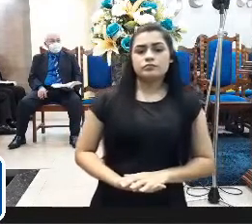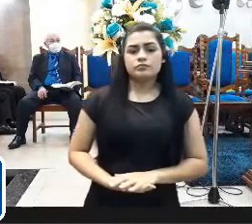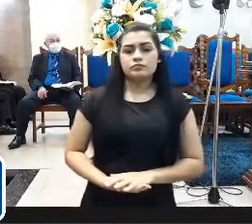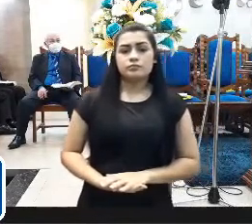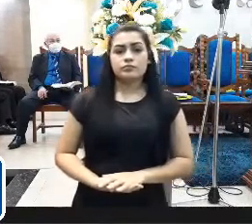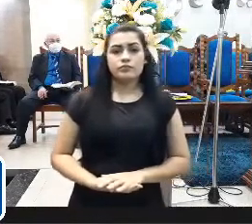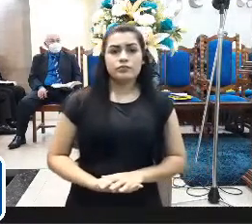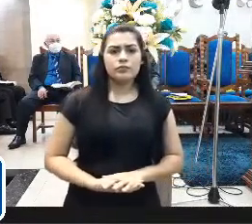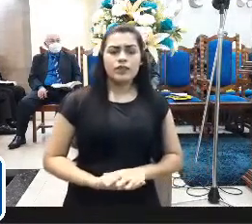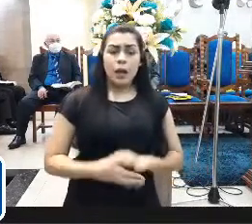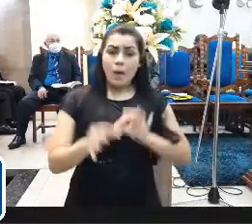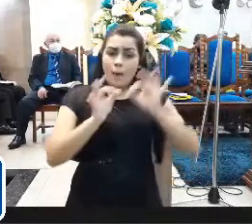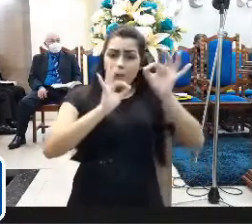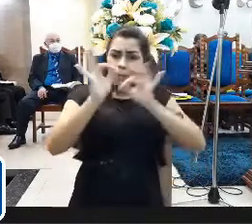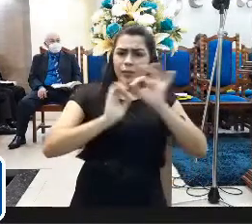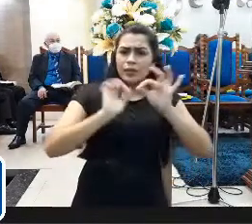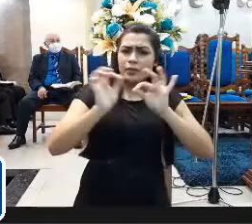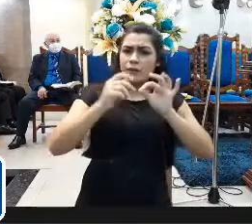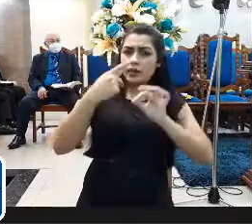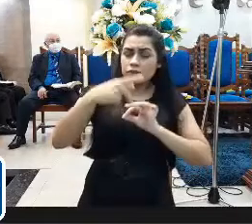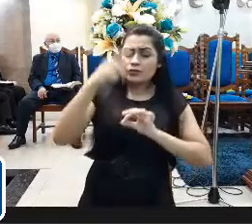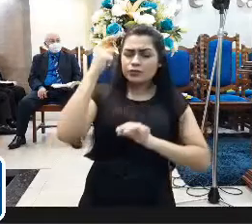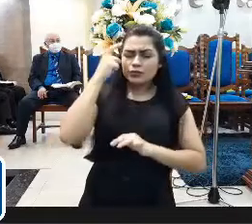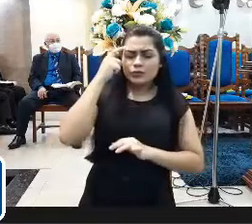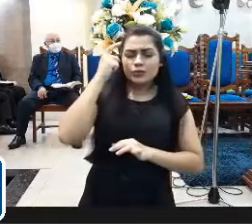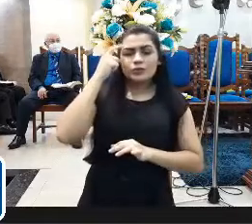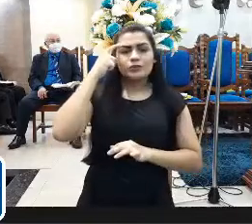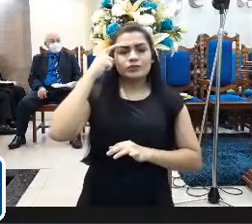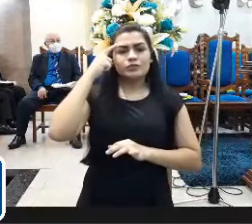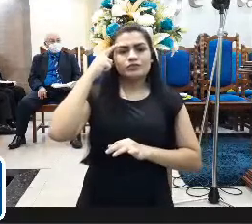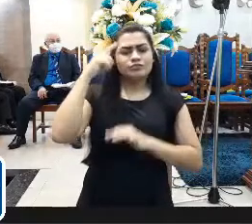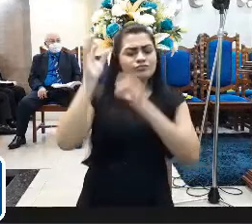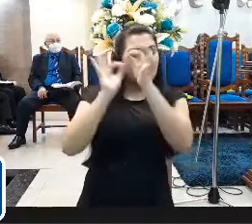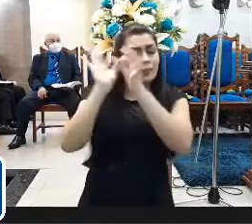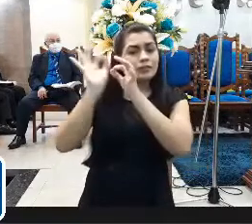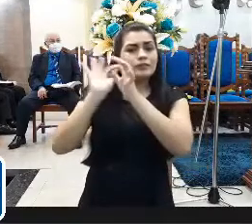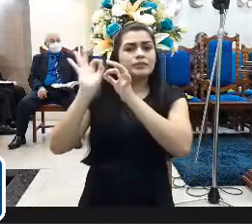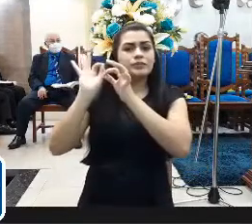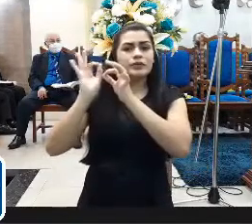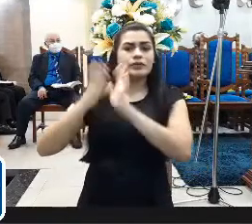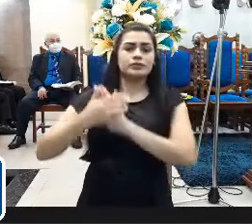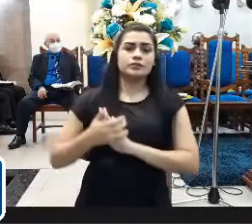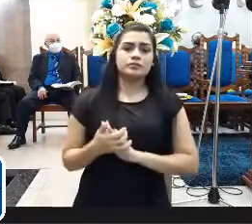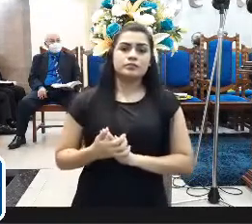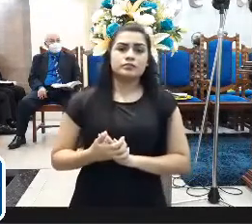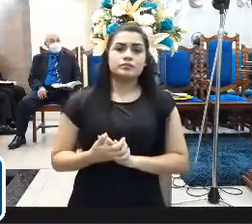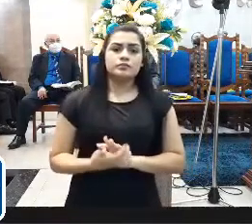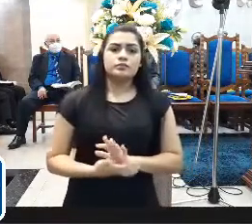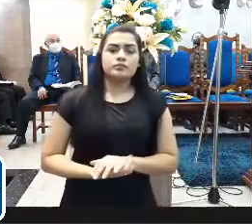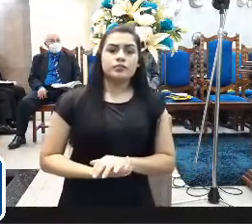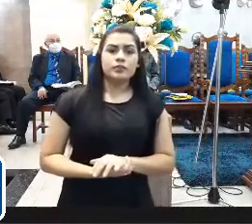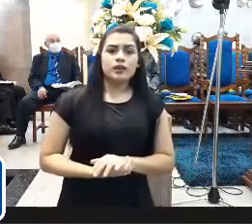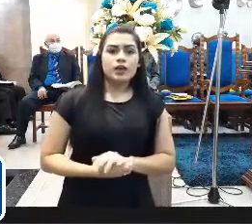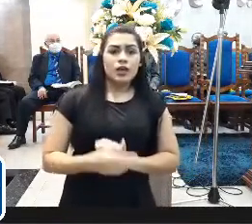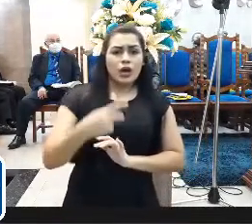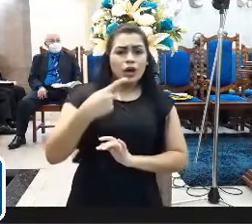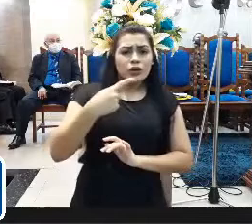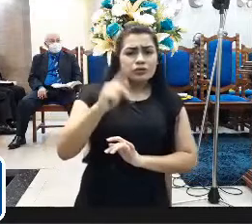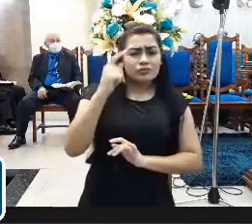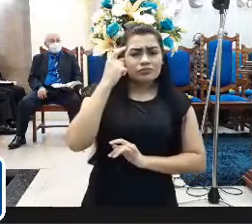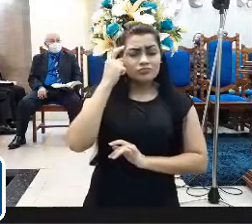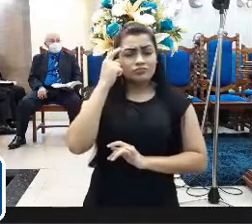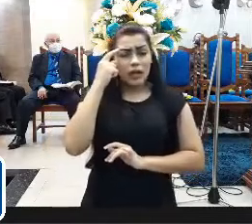Trabalhe a sua mente, prepare a sua mente. Louvado seja o nome do Senhor. Não deixe sua mente ser atordoada por